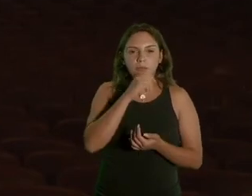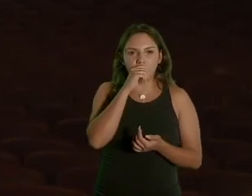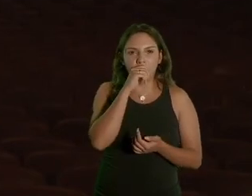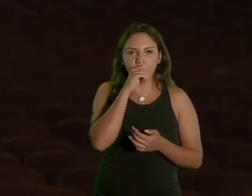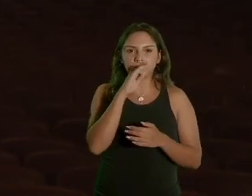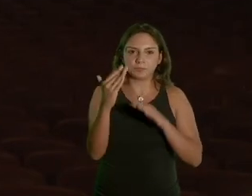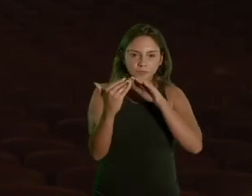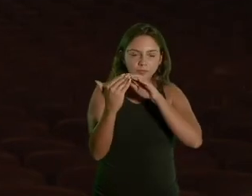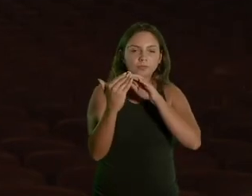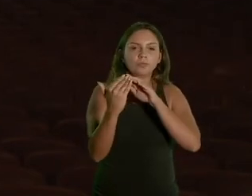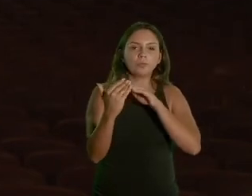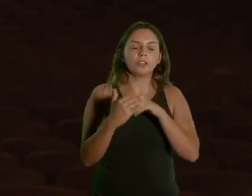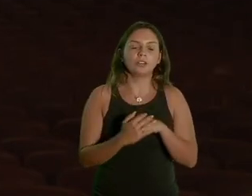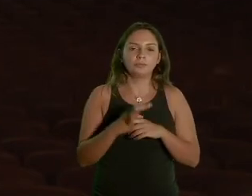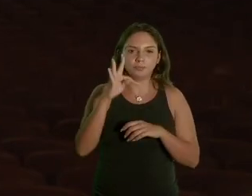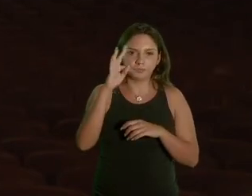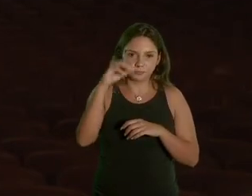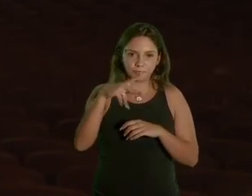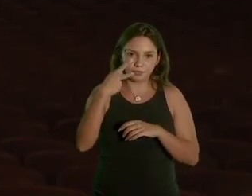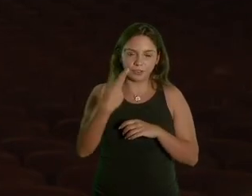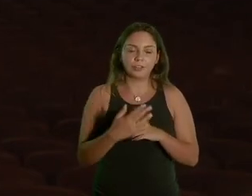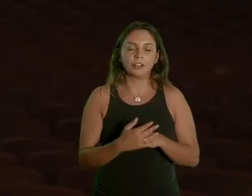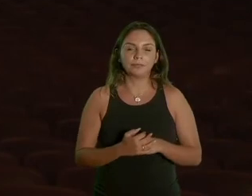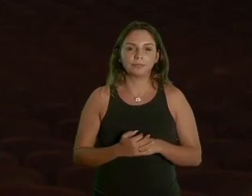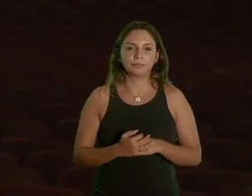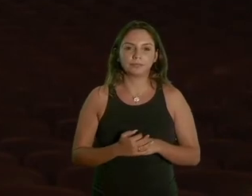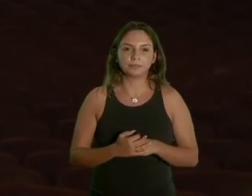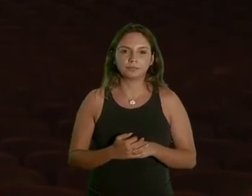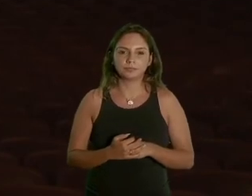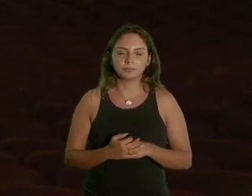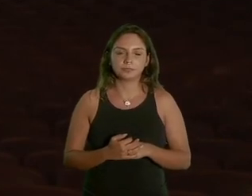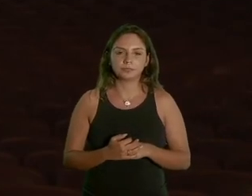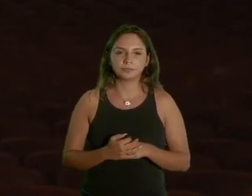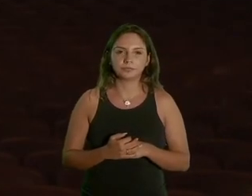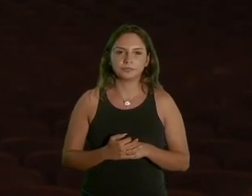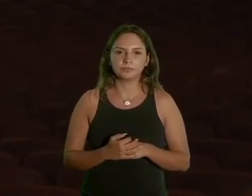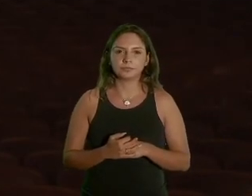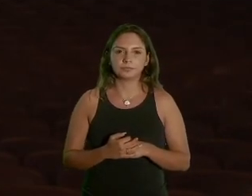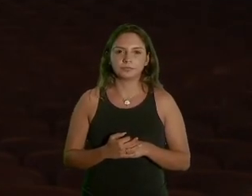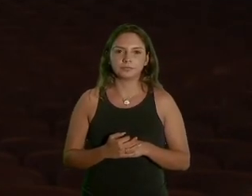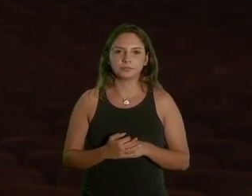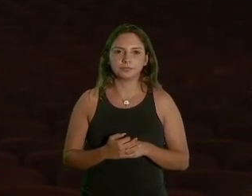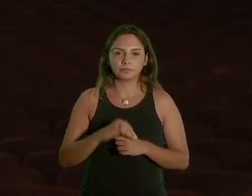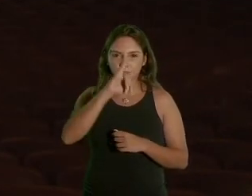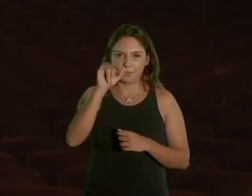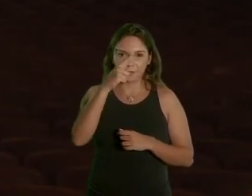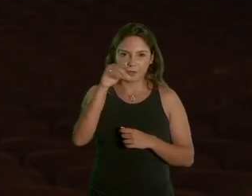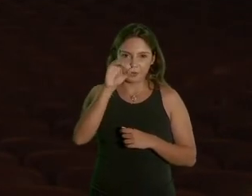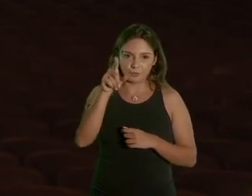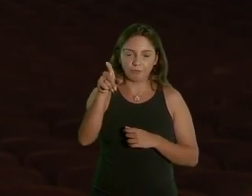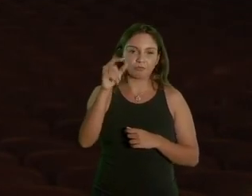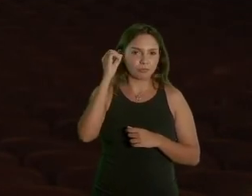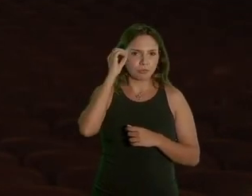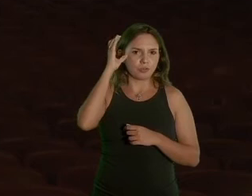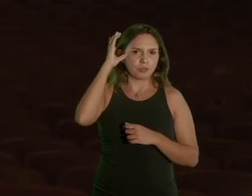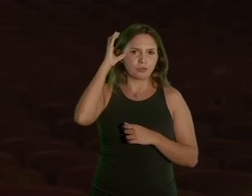acordo contigo. Tom Carteiro voltou e disse, Tom Carteiro, muito obrigado pela sua presença. João surpreende pelo